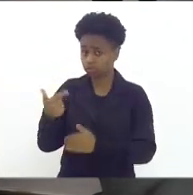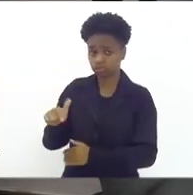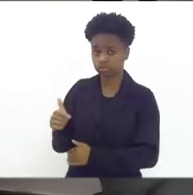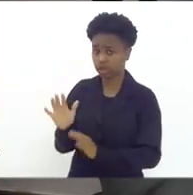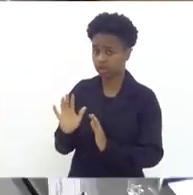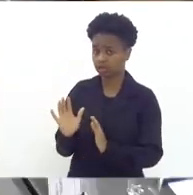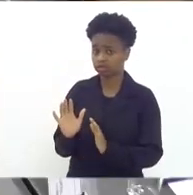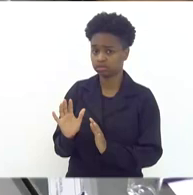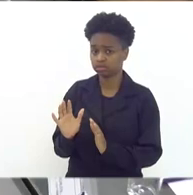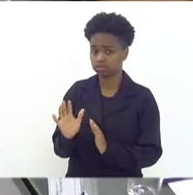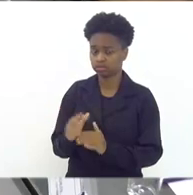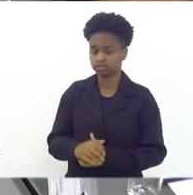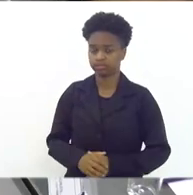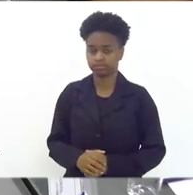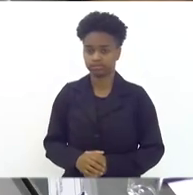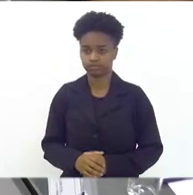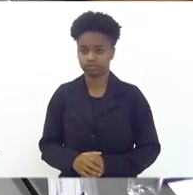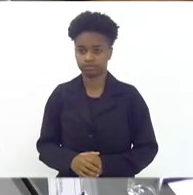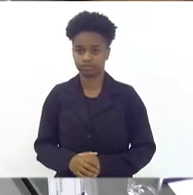sendo cumpridos